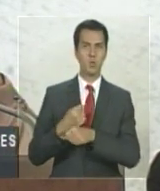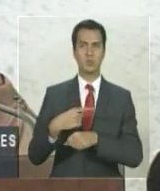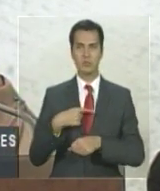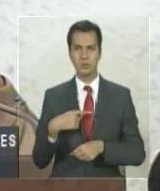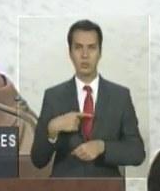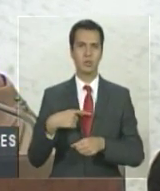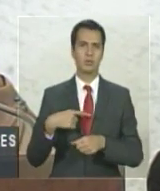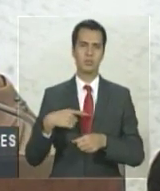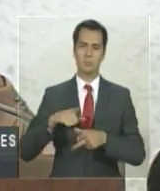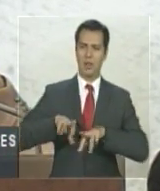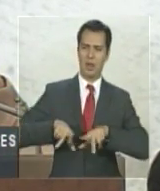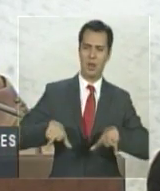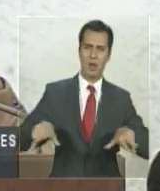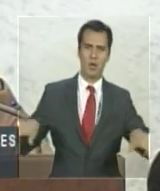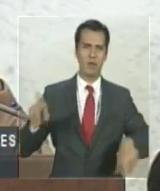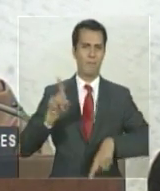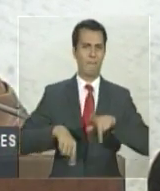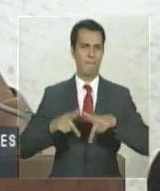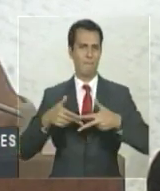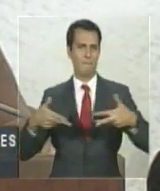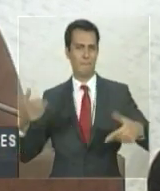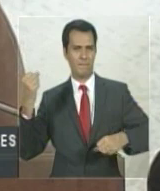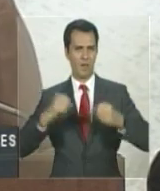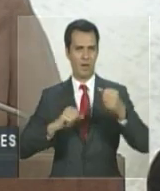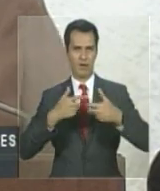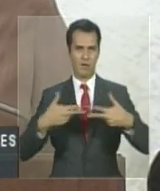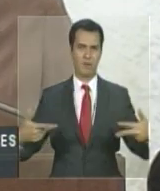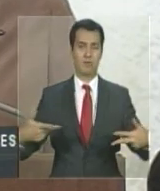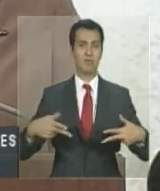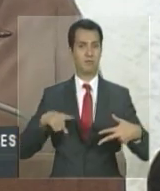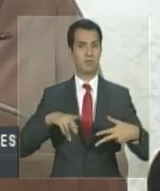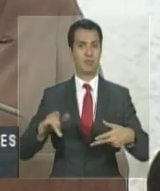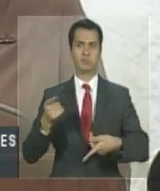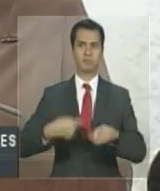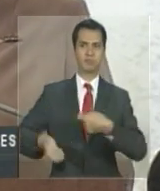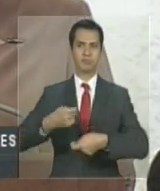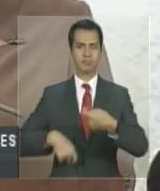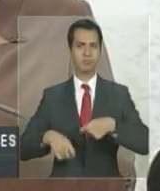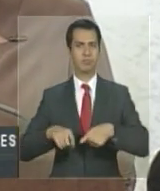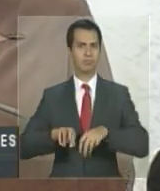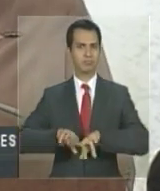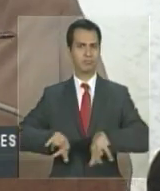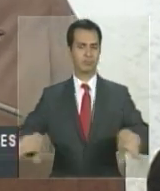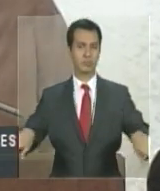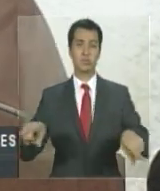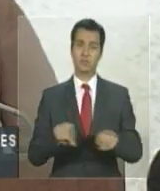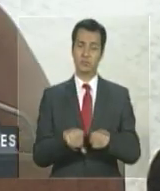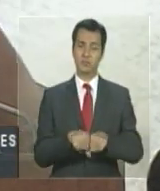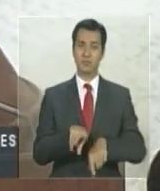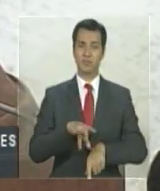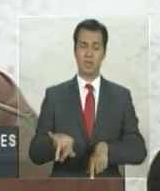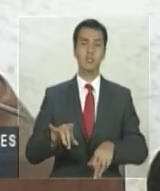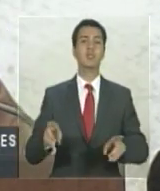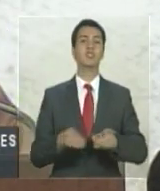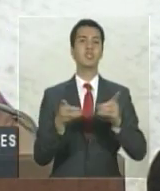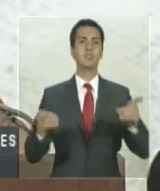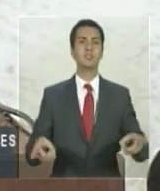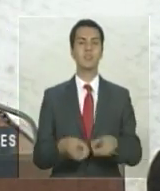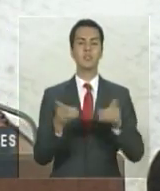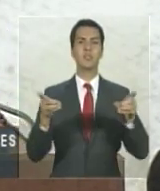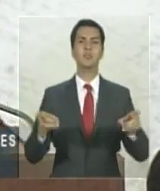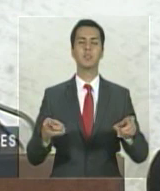e vários outros insumos e equipamentos. Gerarão uma dinâmica muito virtuosa em